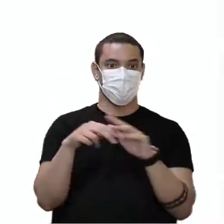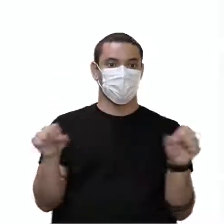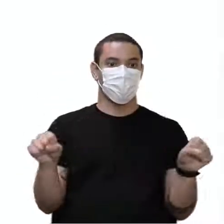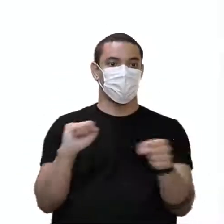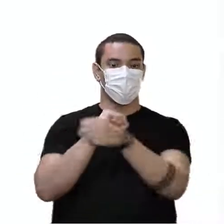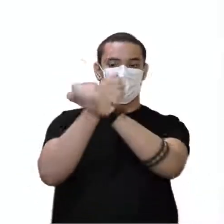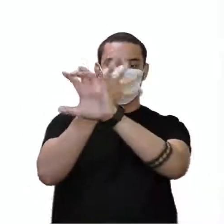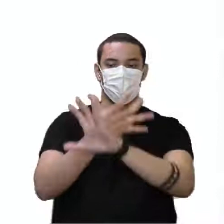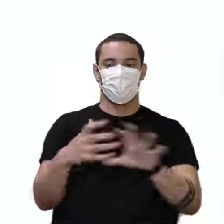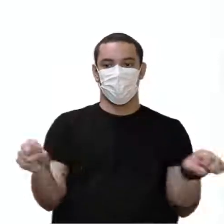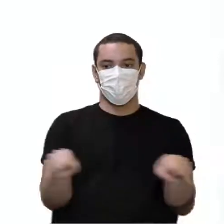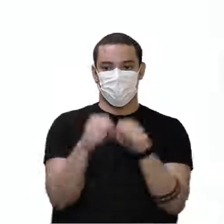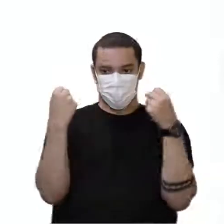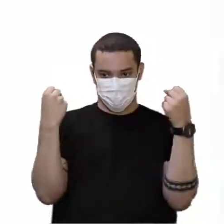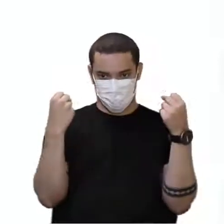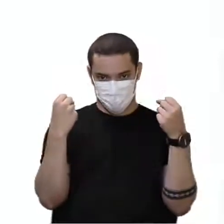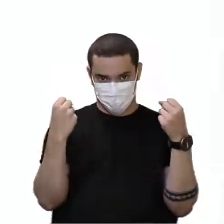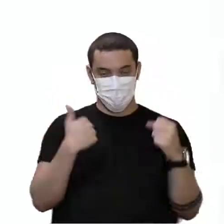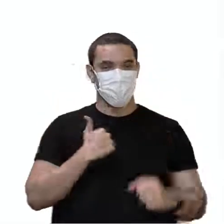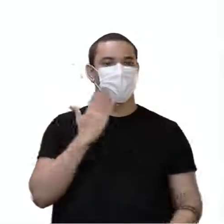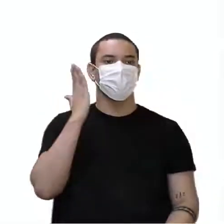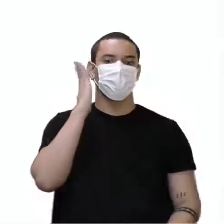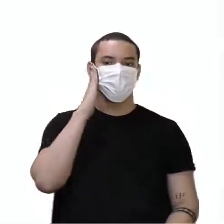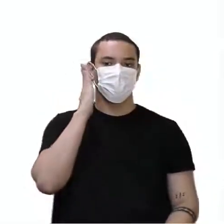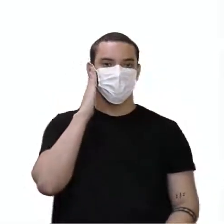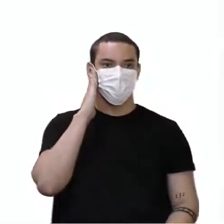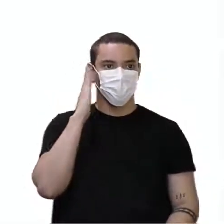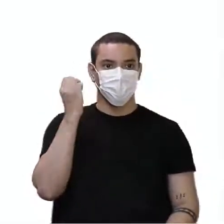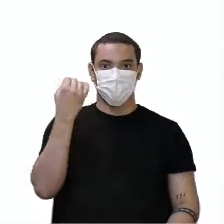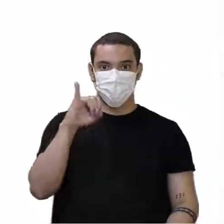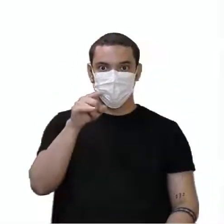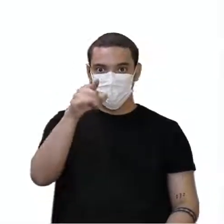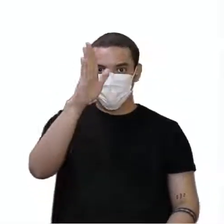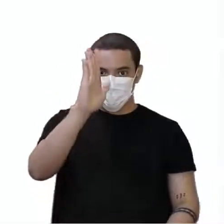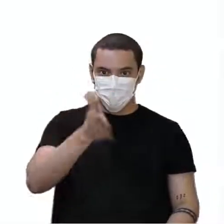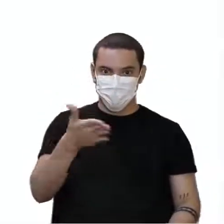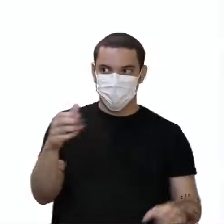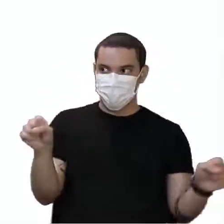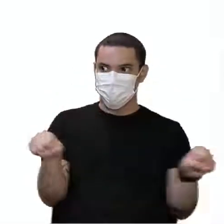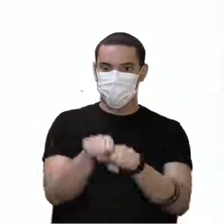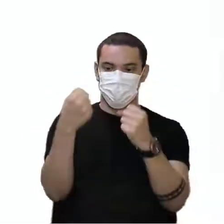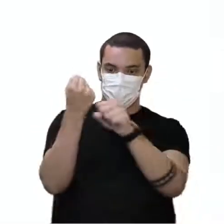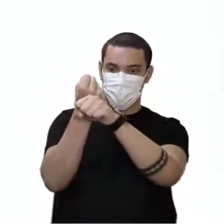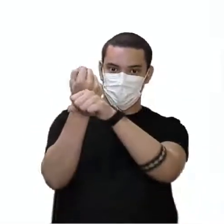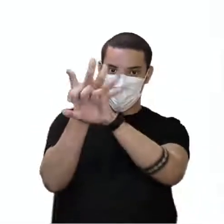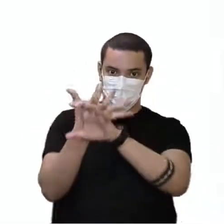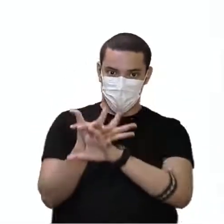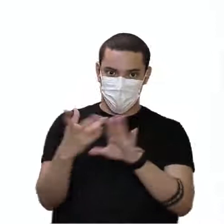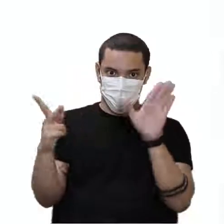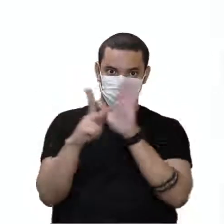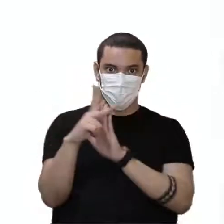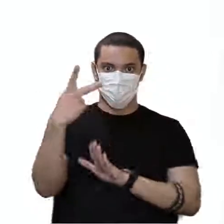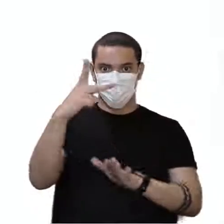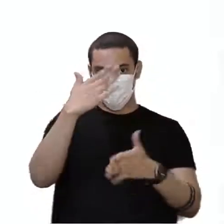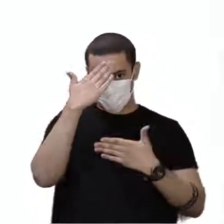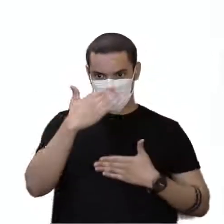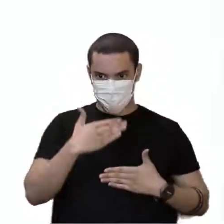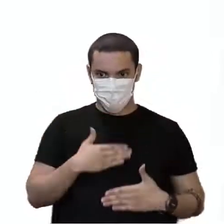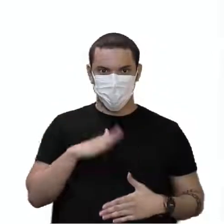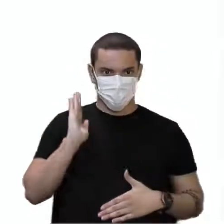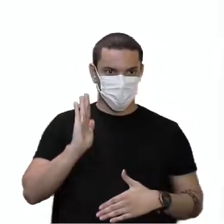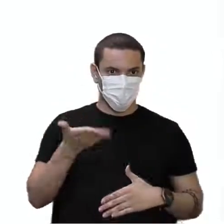um osso, break a bone. Eu quero saber se você já quebrou um osso aí do seu corpo, já teve